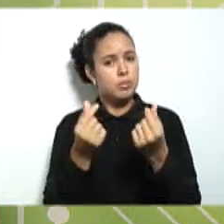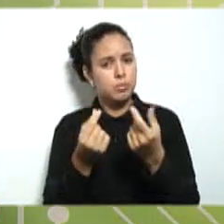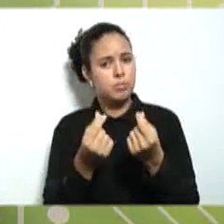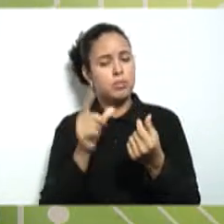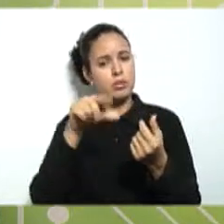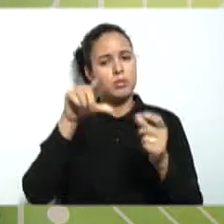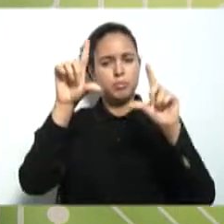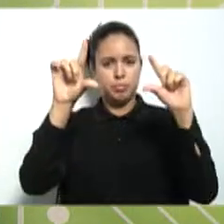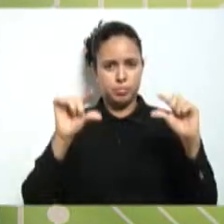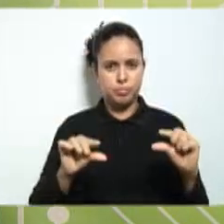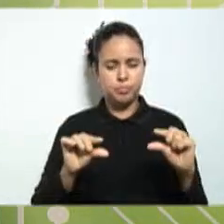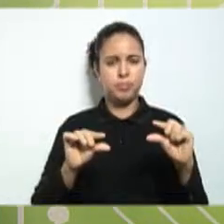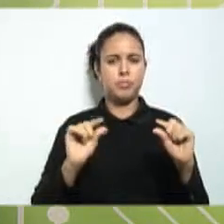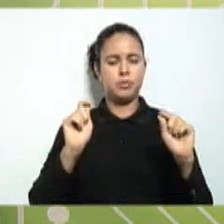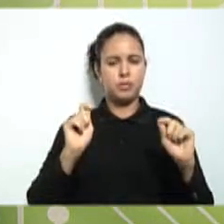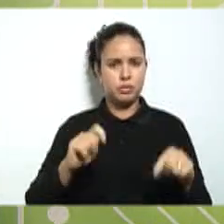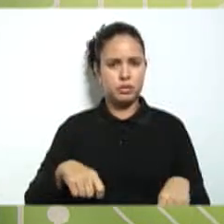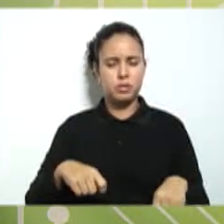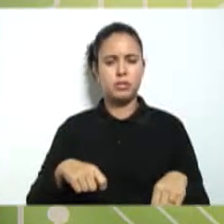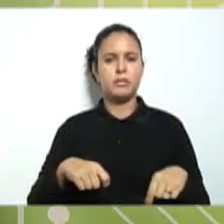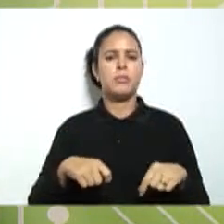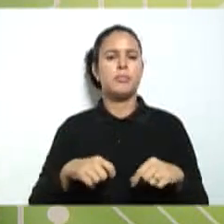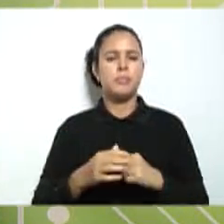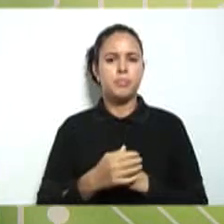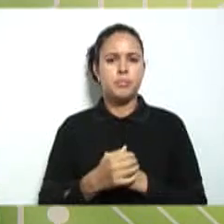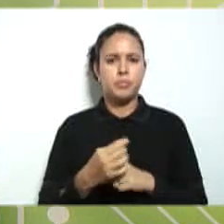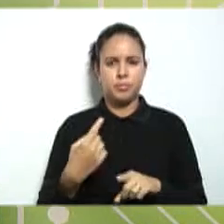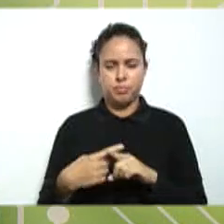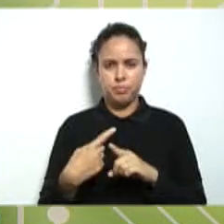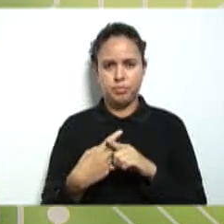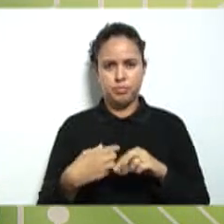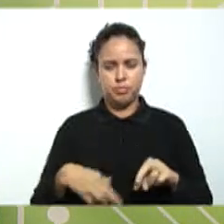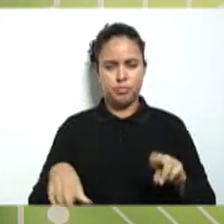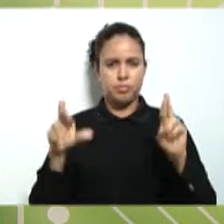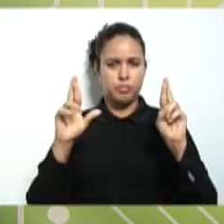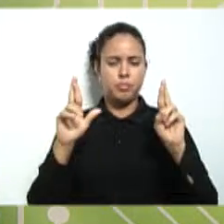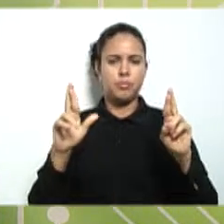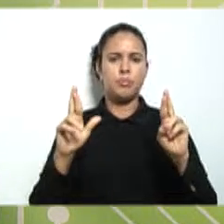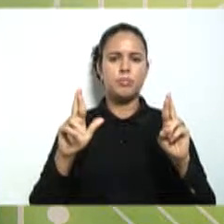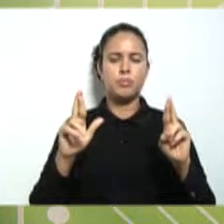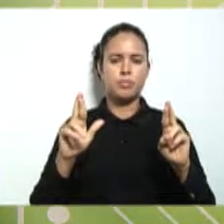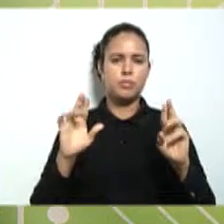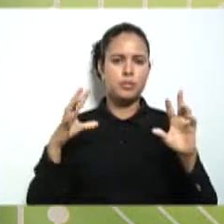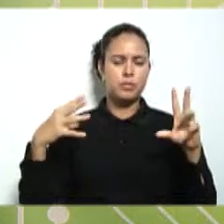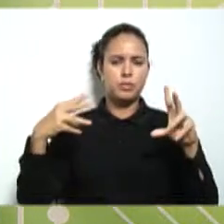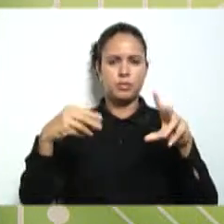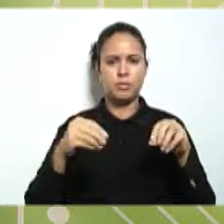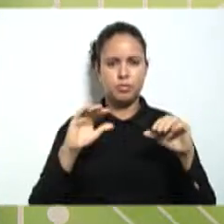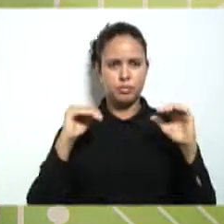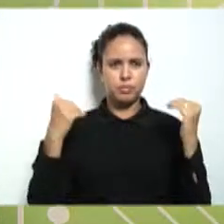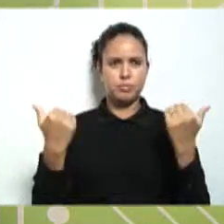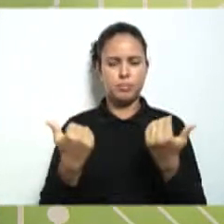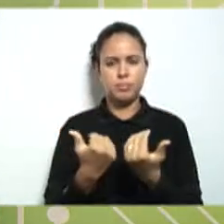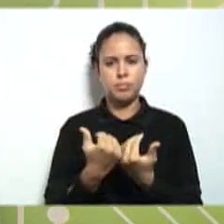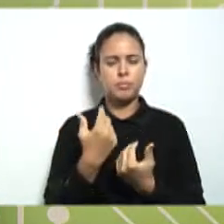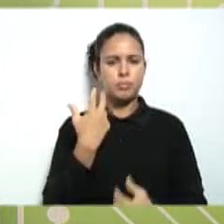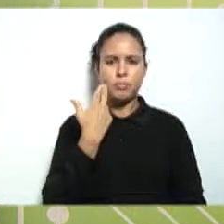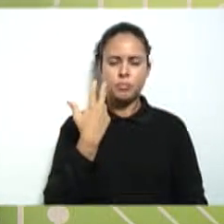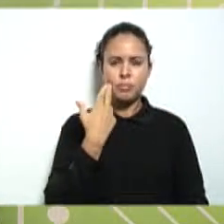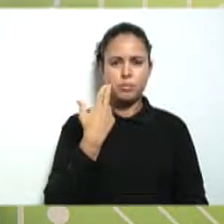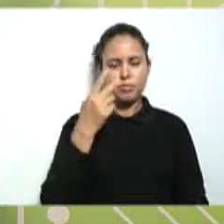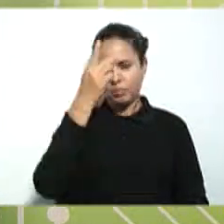bem moderado, um custo bem baixo, porque também as decisões que vão resultar em gastos são decididas em assembleia. Então normalmente as